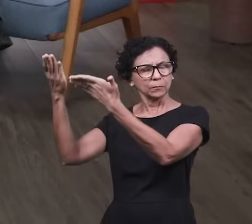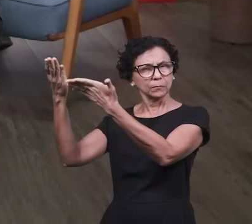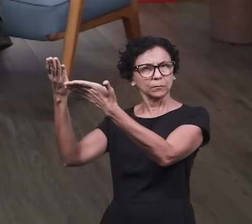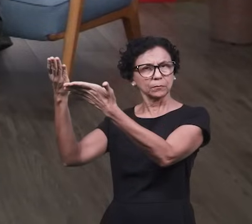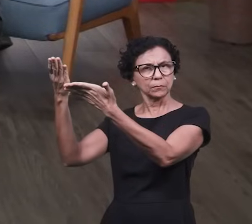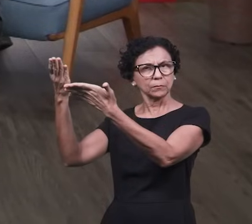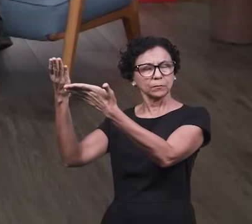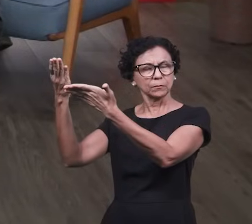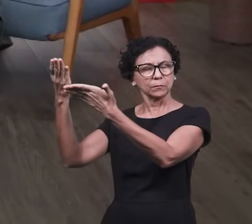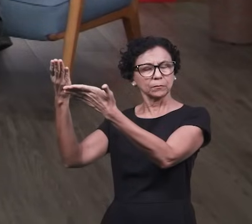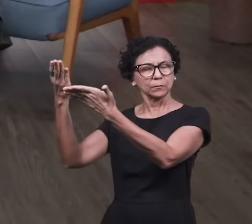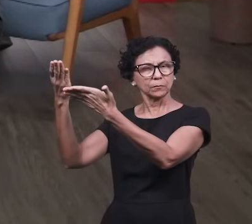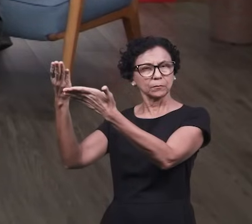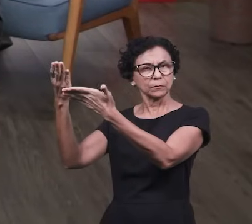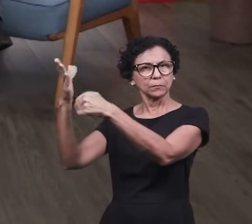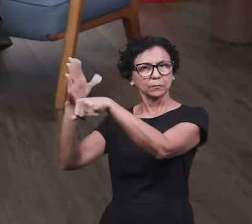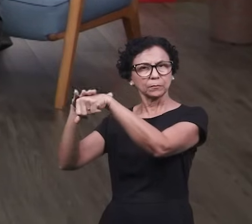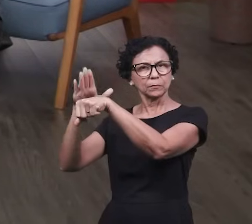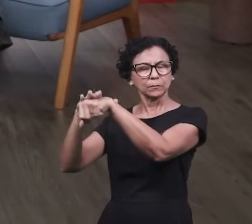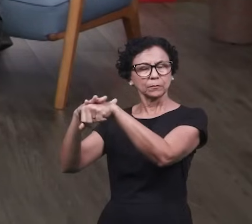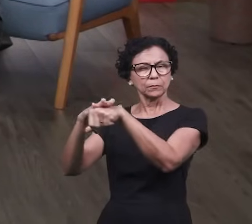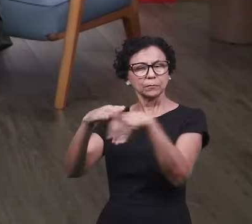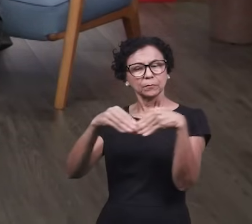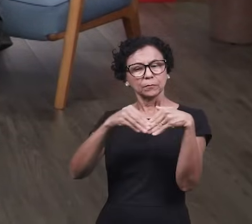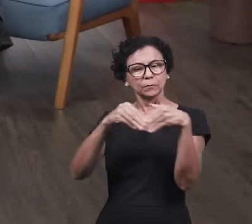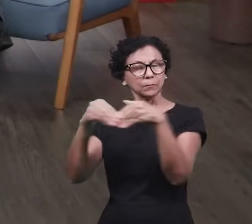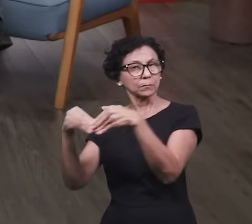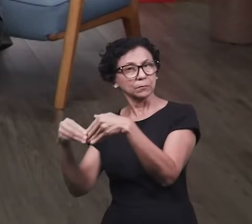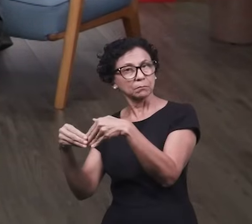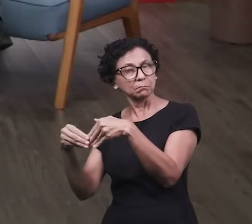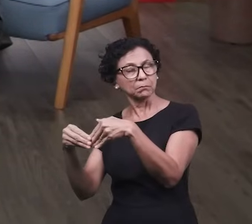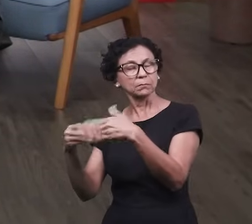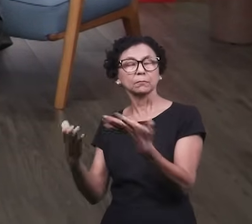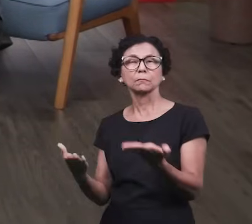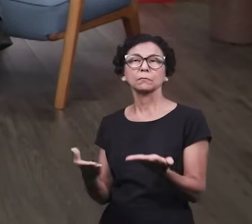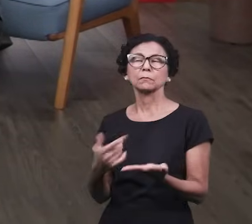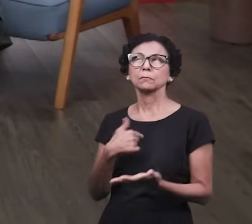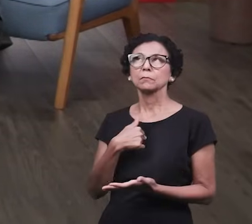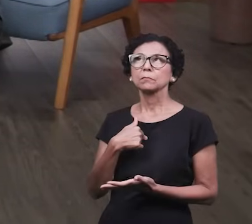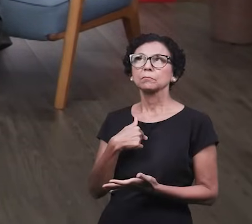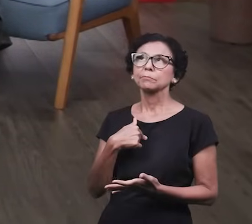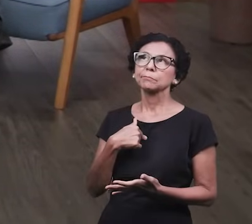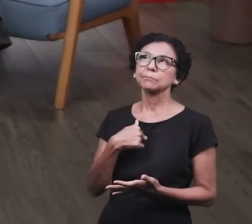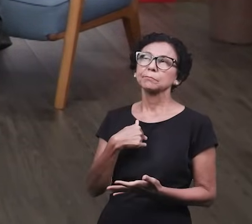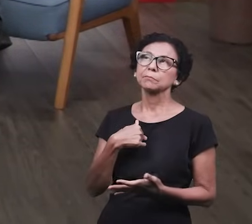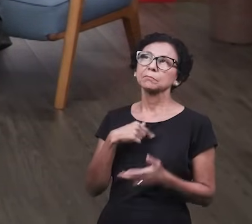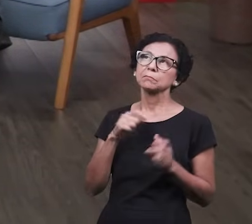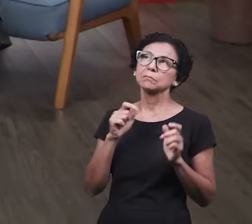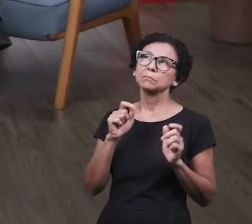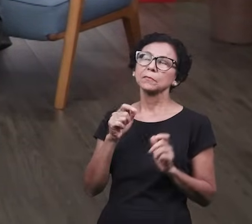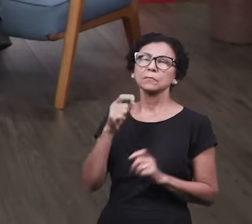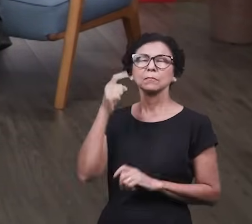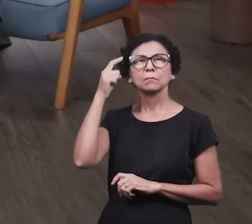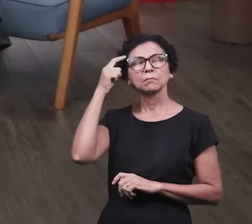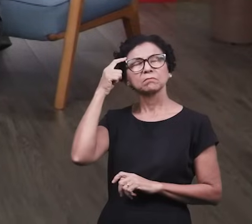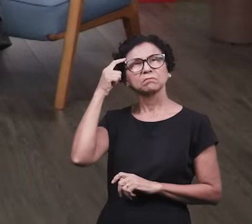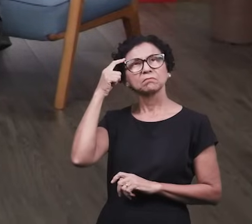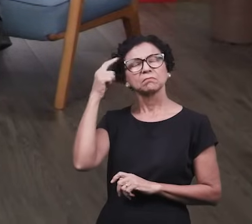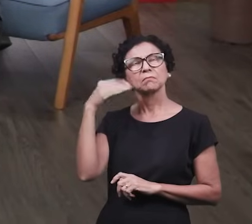Amém. vidas. Pressupõe que ele nos conduza. Porque eu posso achar o que é melhor para